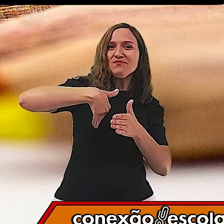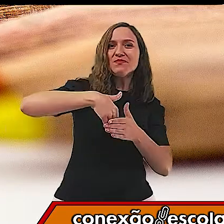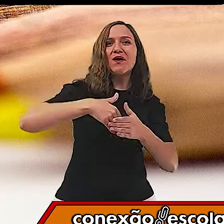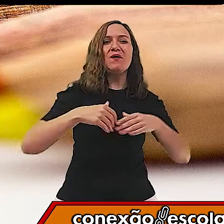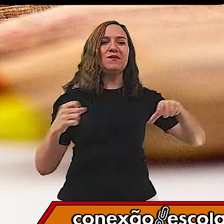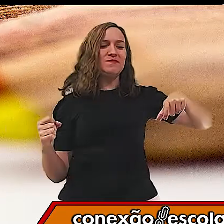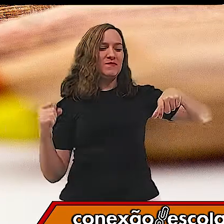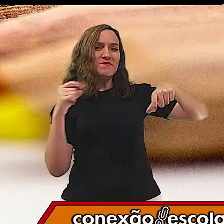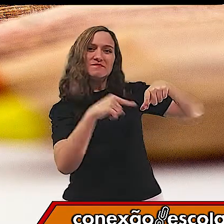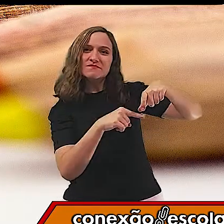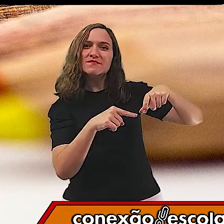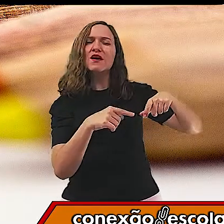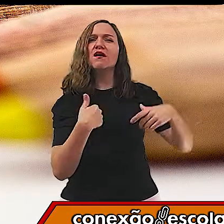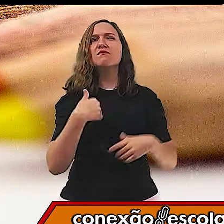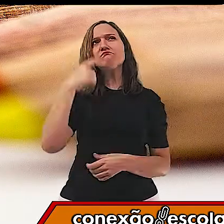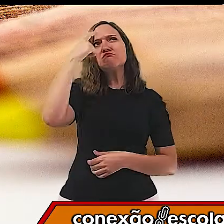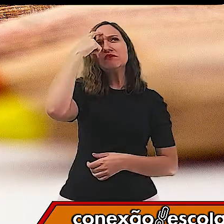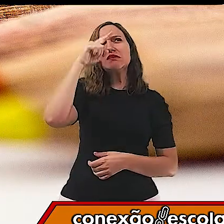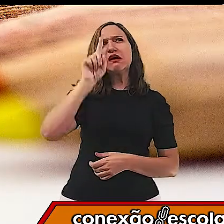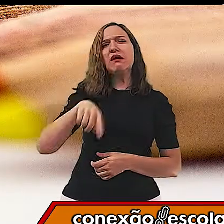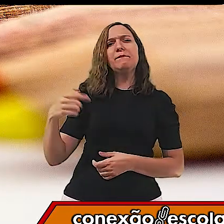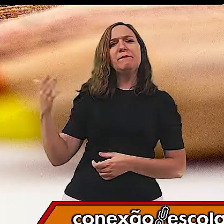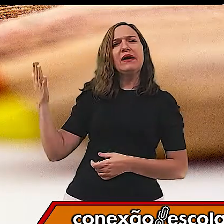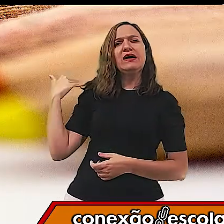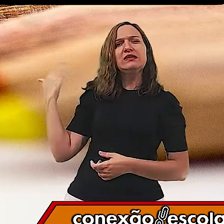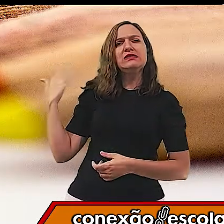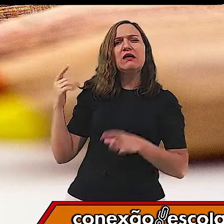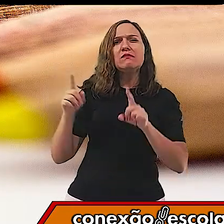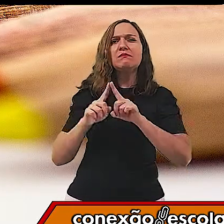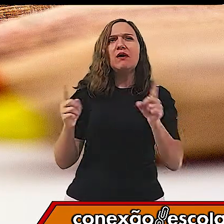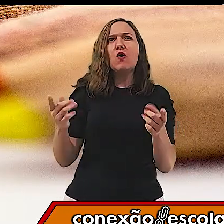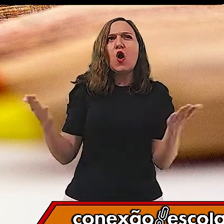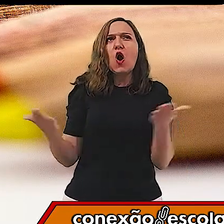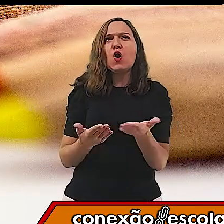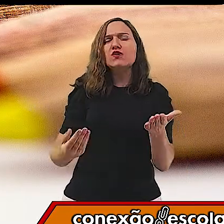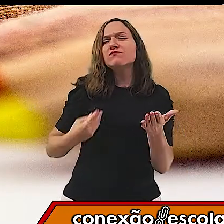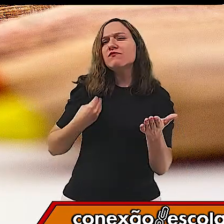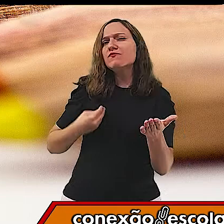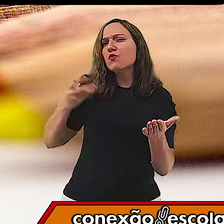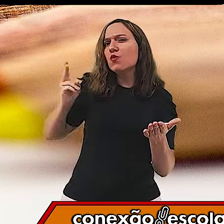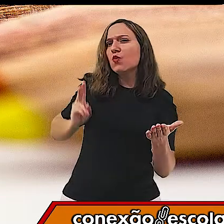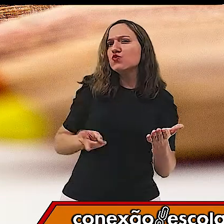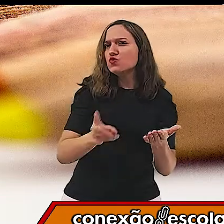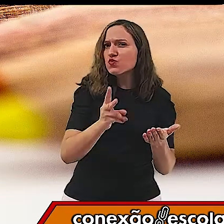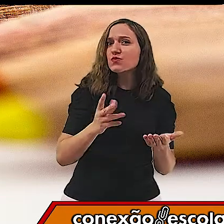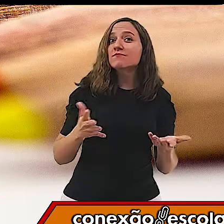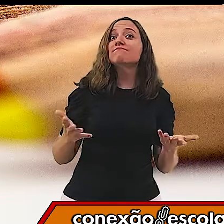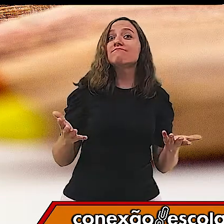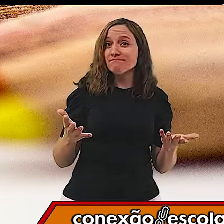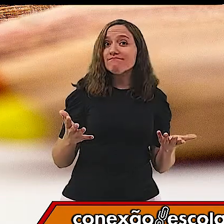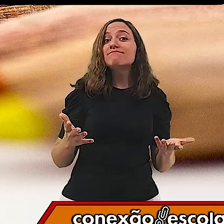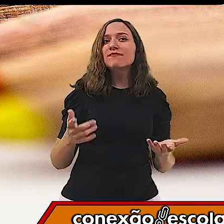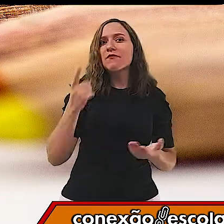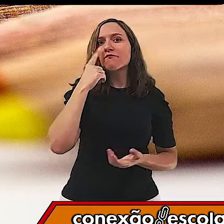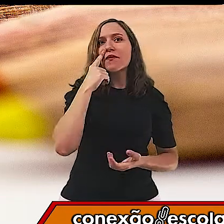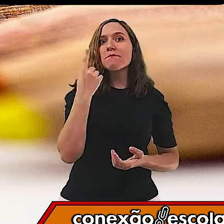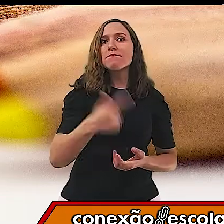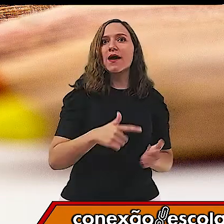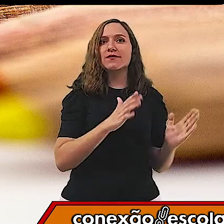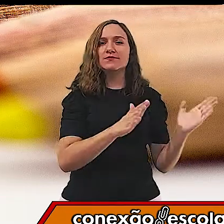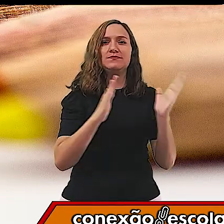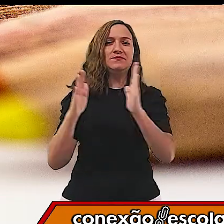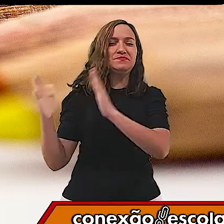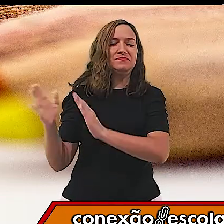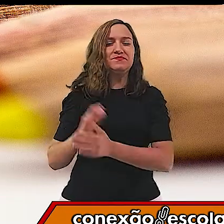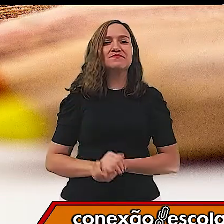Então, peraí, aquela brincadeira do passado, será que faz parte do nosso presente? Vamos continuar olhando as